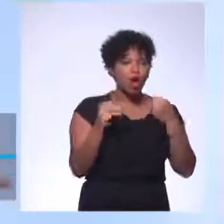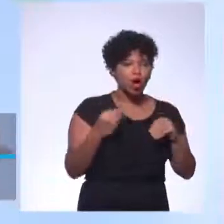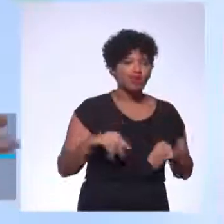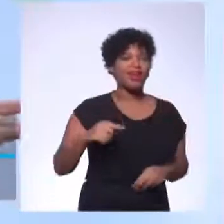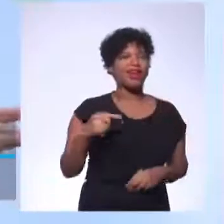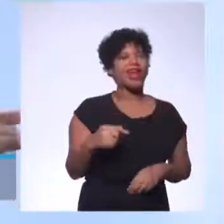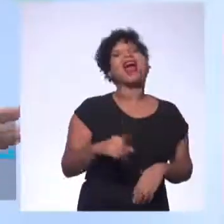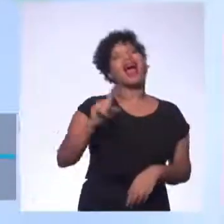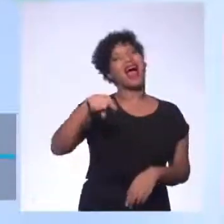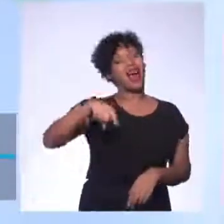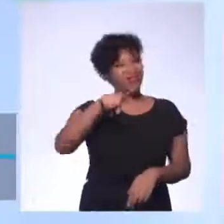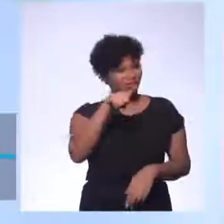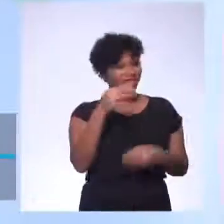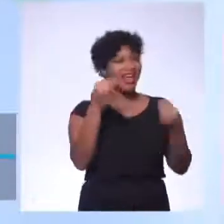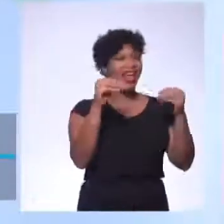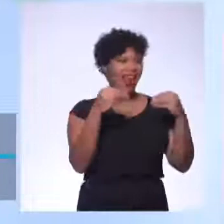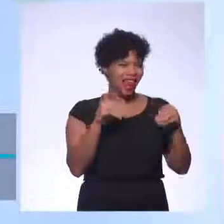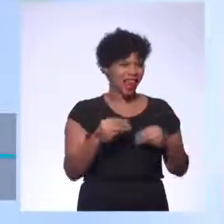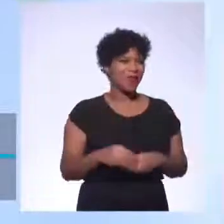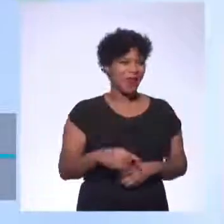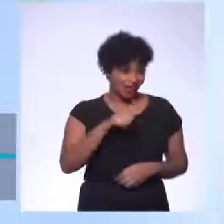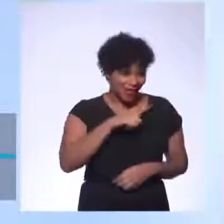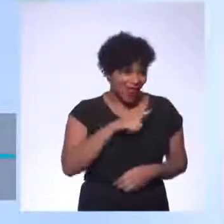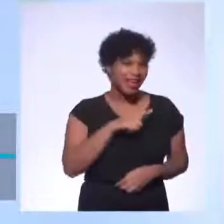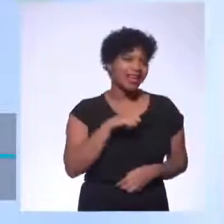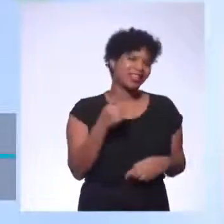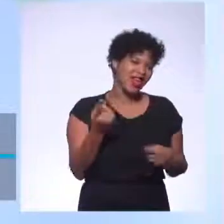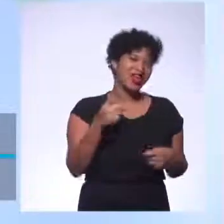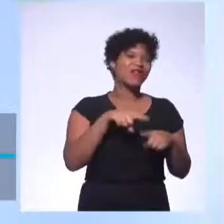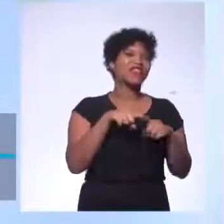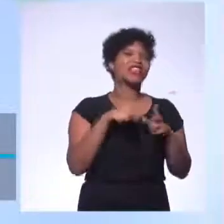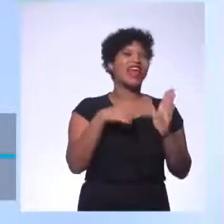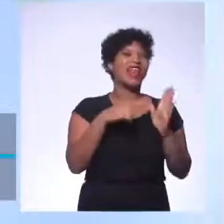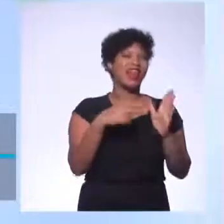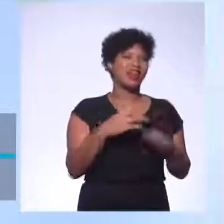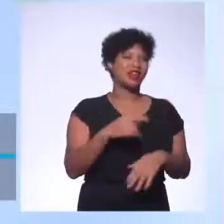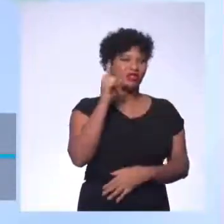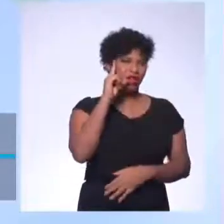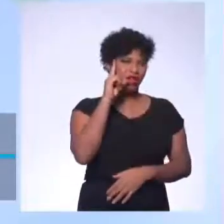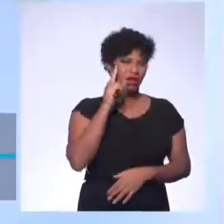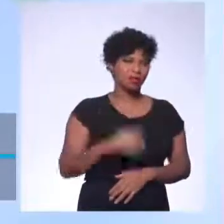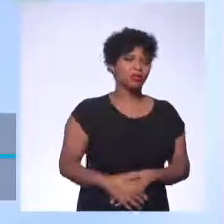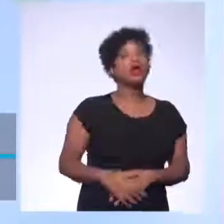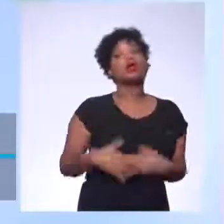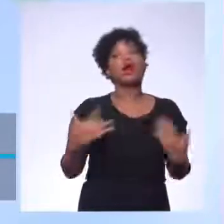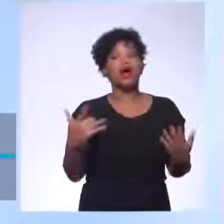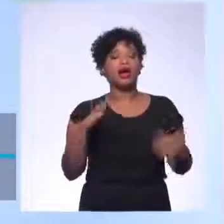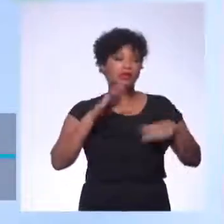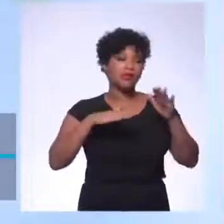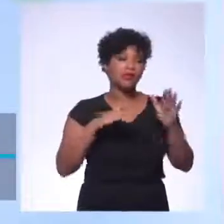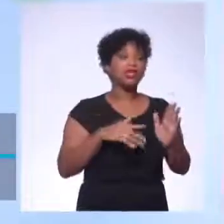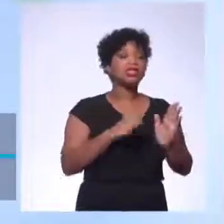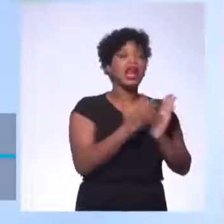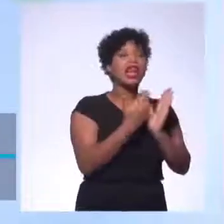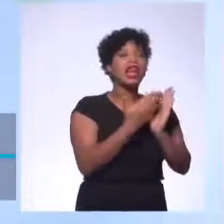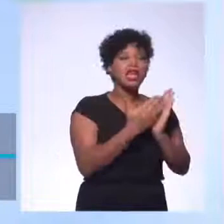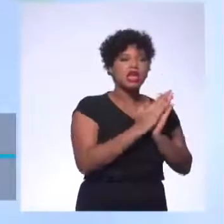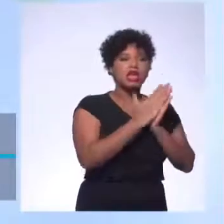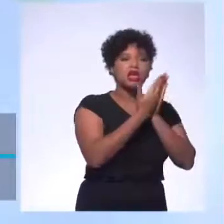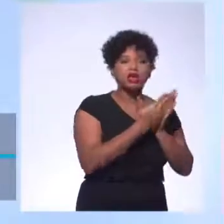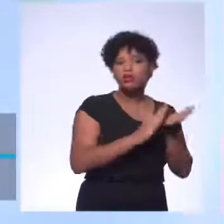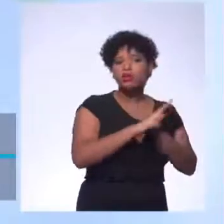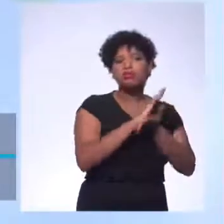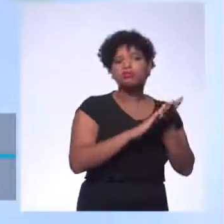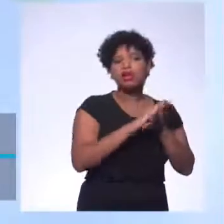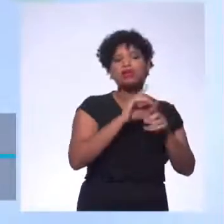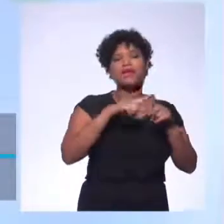lê. Ele trabalhava com isso o dia inteiro, então ele escrevia muito. Ele podia não ter lido um livro específico, mas ele lia. Então